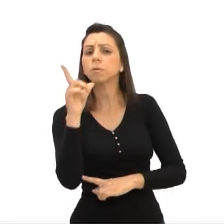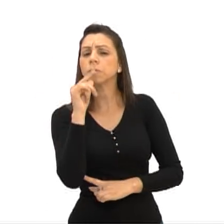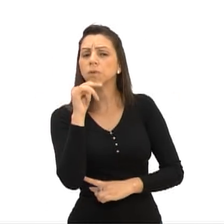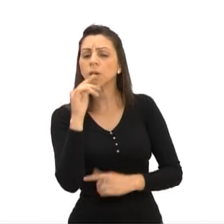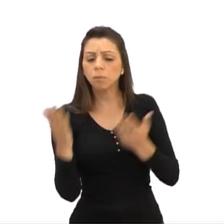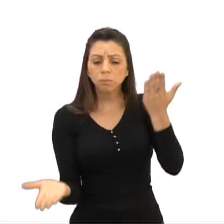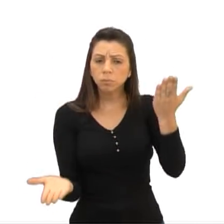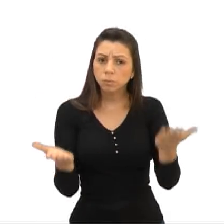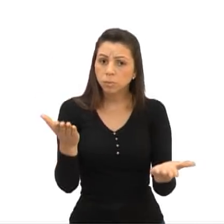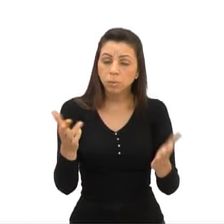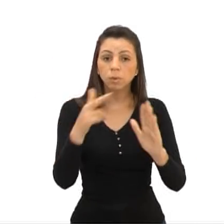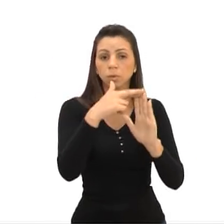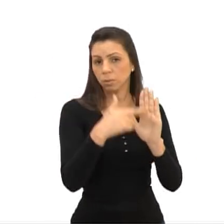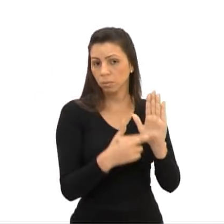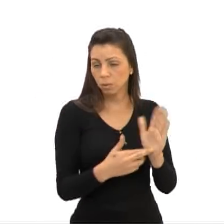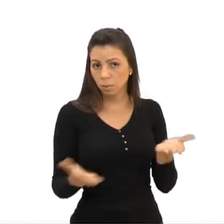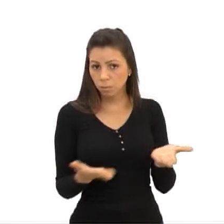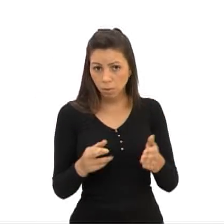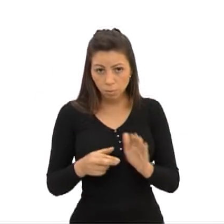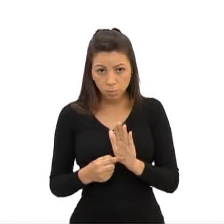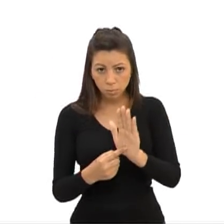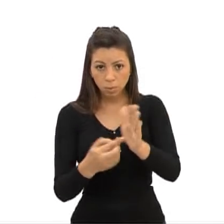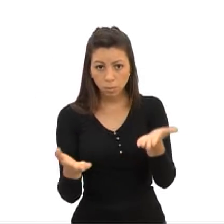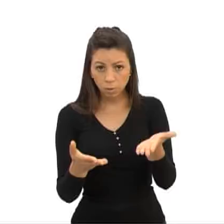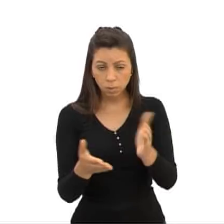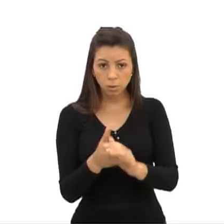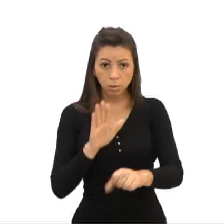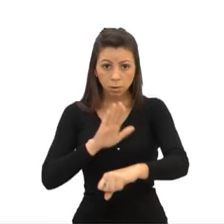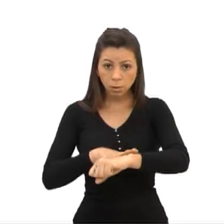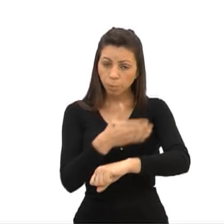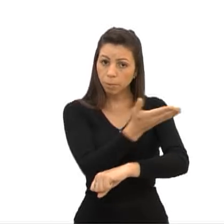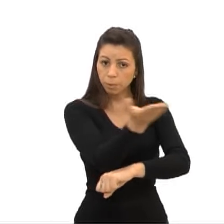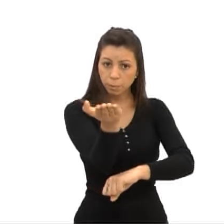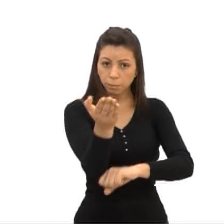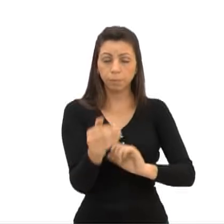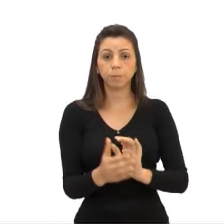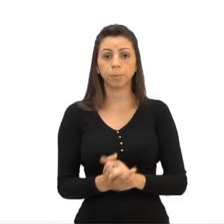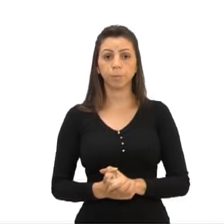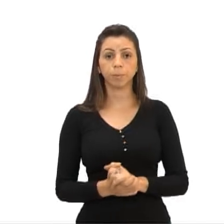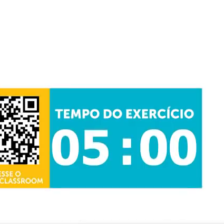proporção usando as regras que a gente apresentou agora há pouco. Tempo para vocês.